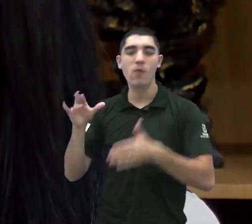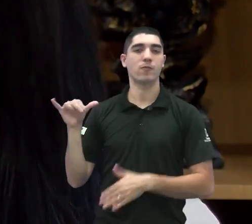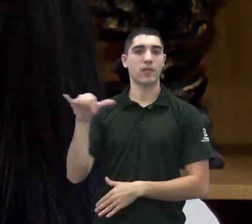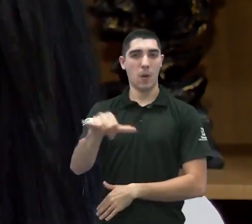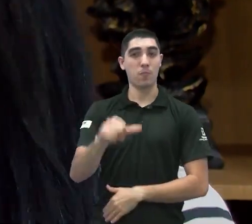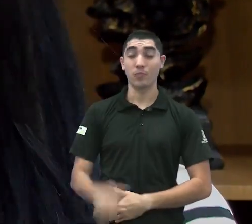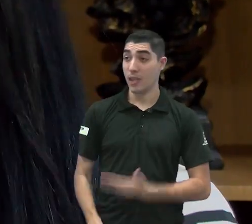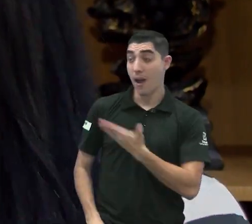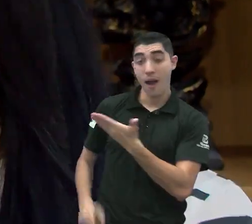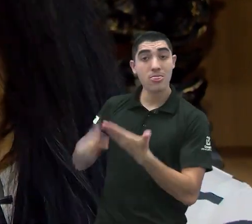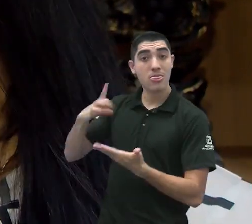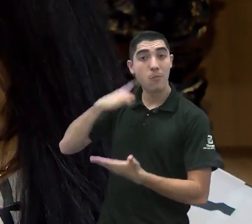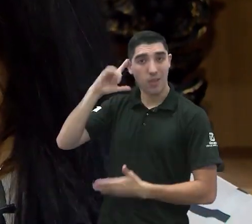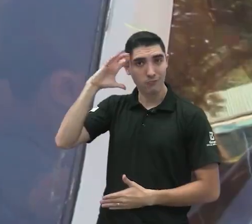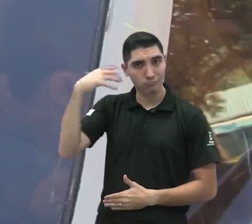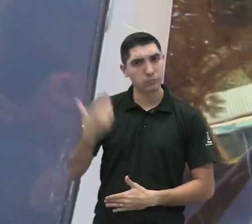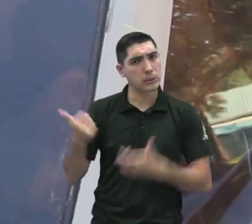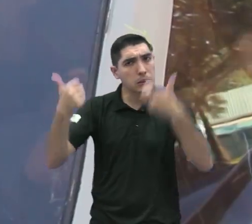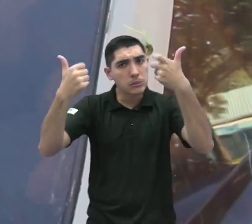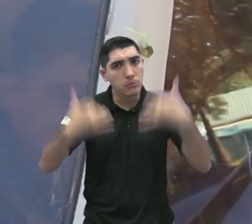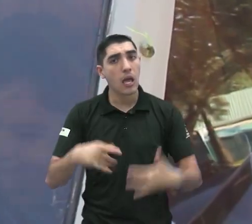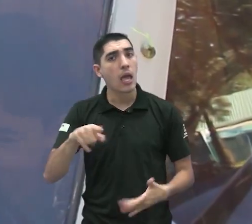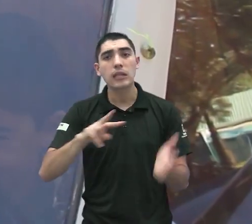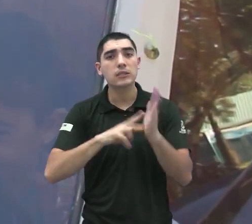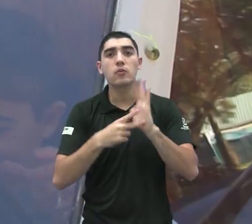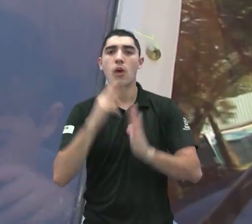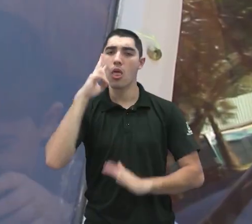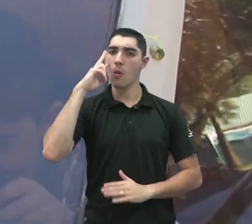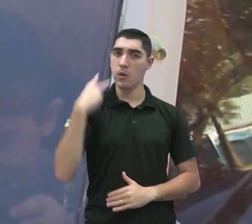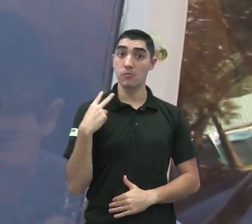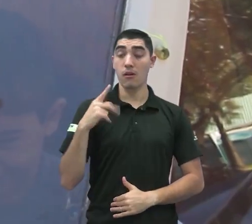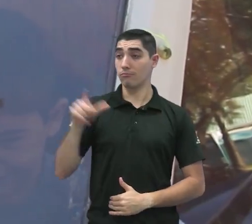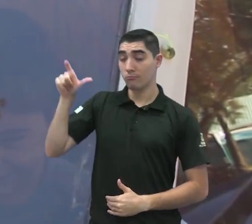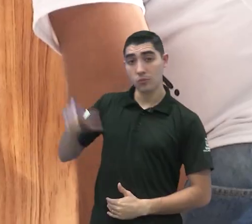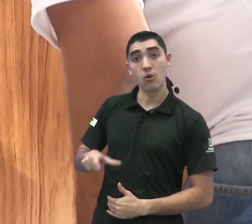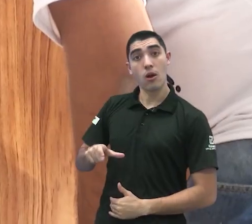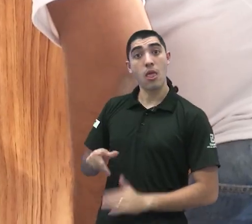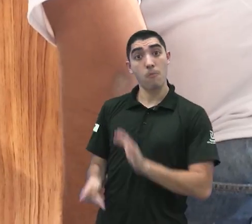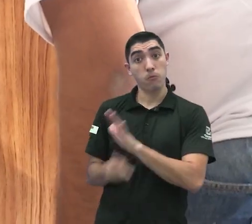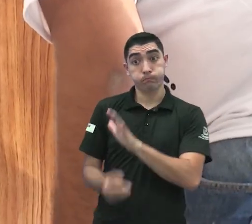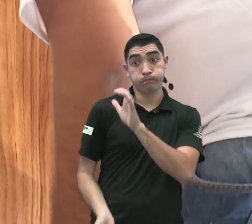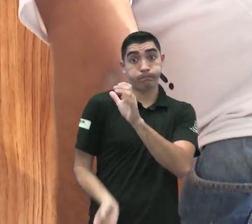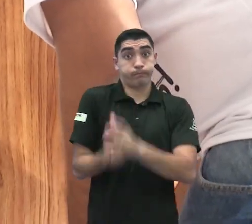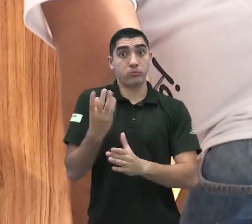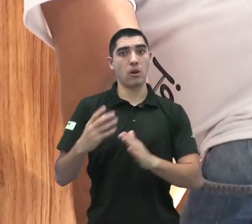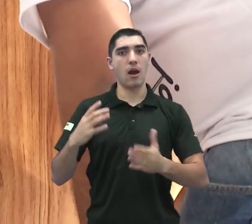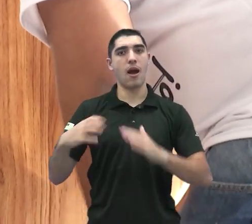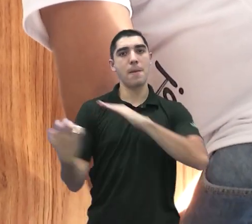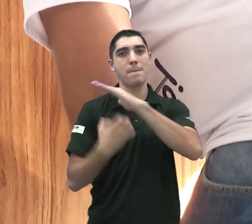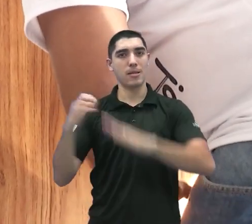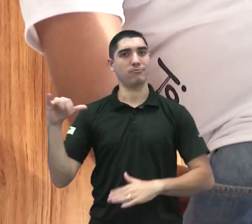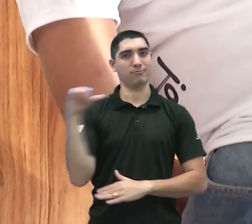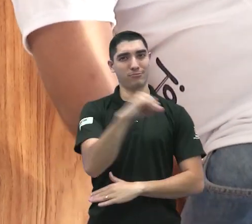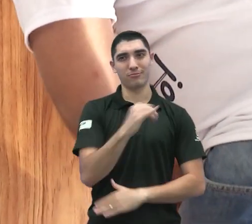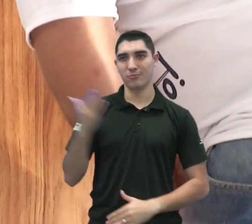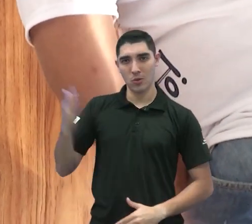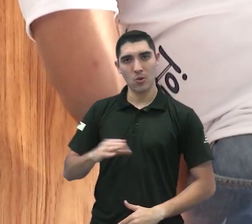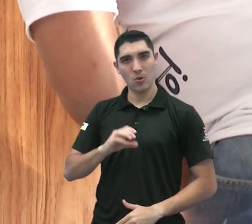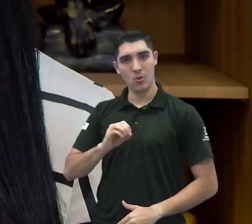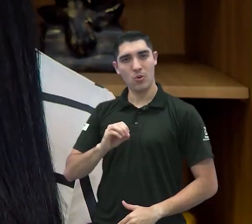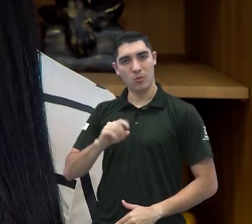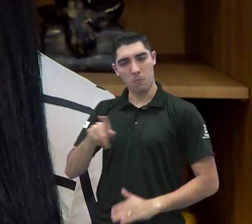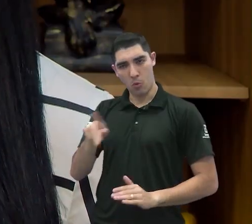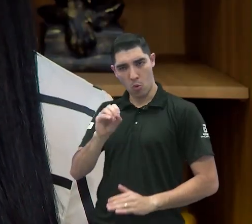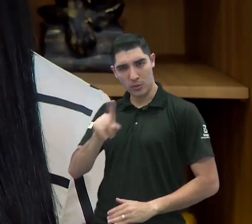deputada conta que esse reconhecimento é uma forma de valorizar a figura de Osiris Silva, fundador da Embraer e ícone da aviação